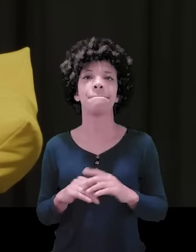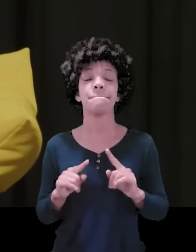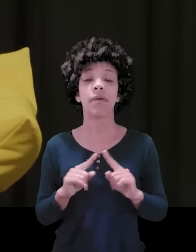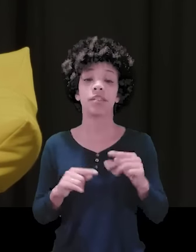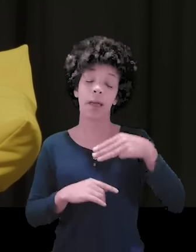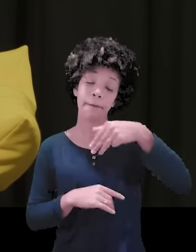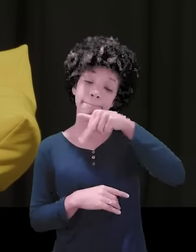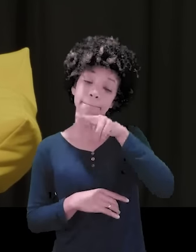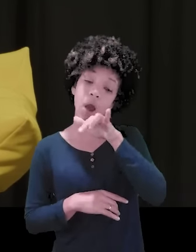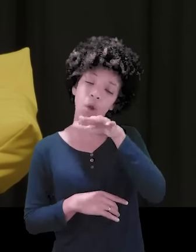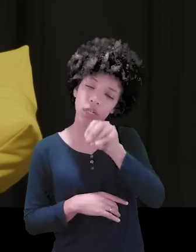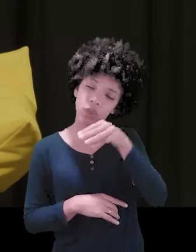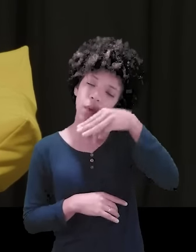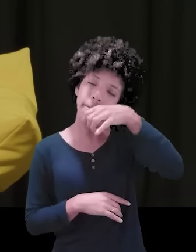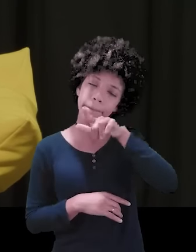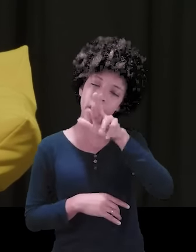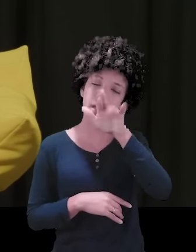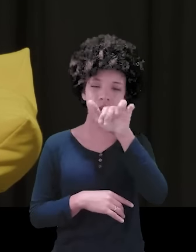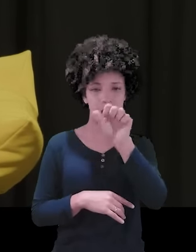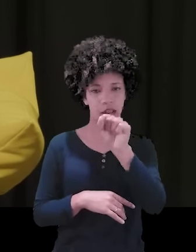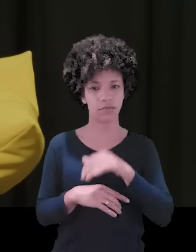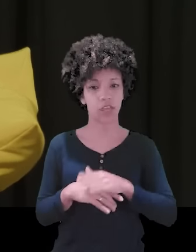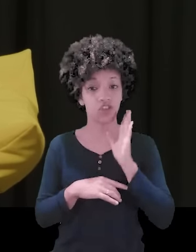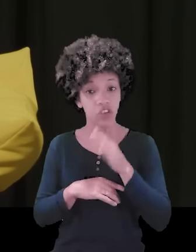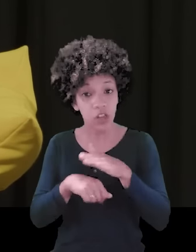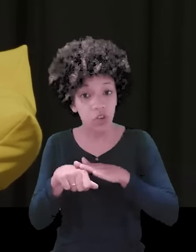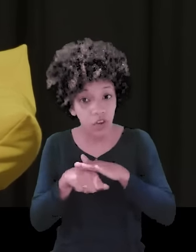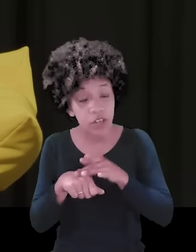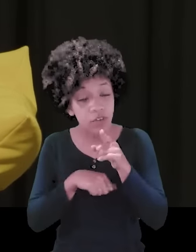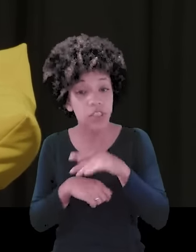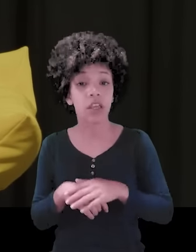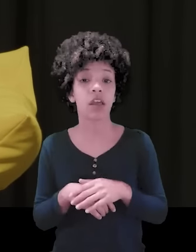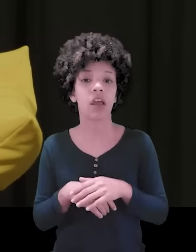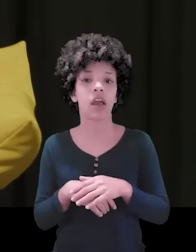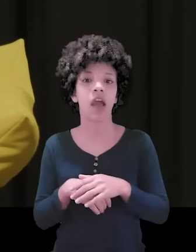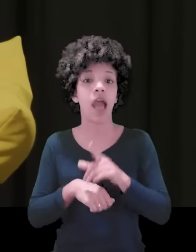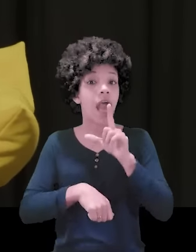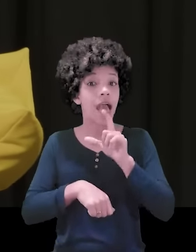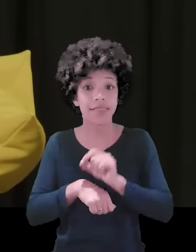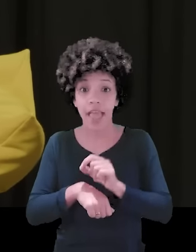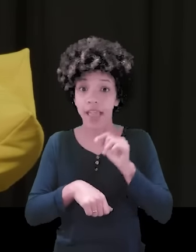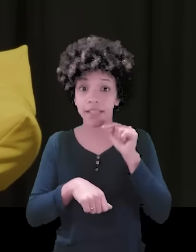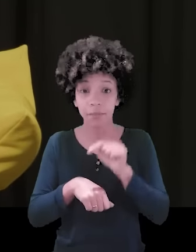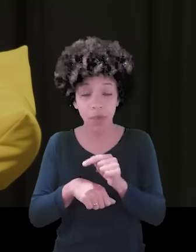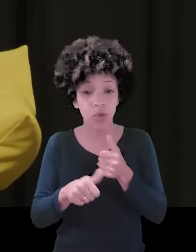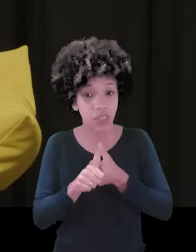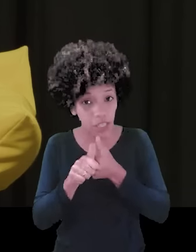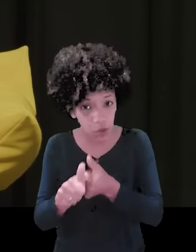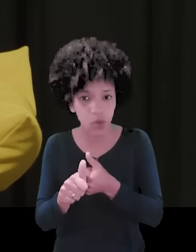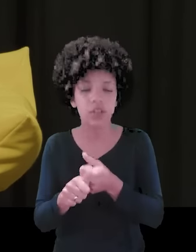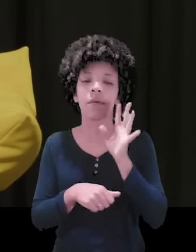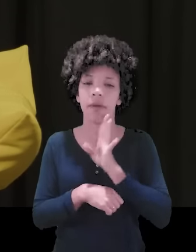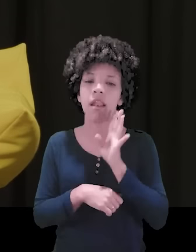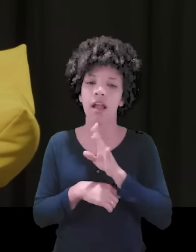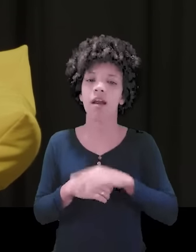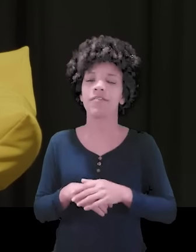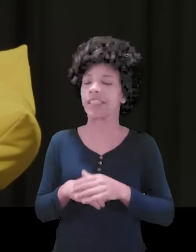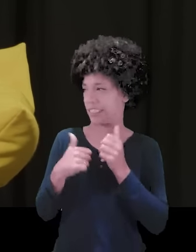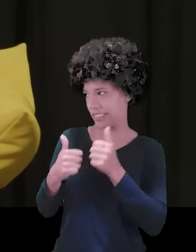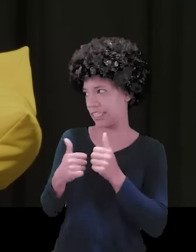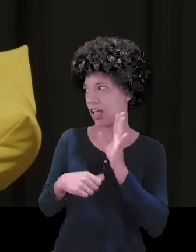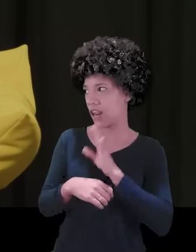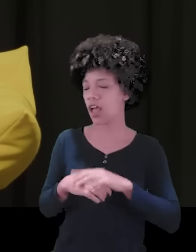canal Maurício Meirelles no telegram lá eu falo diretamente com você cara e já tá quase 10 mil seguidores né tá bem legal